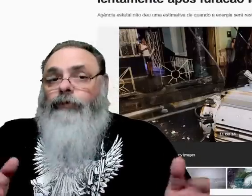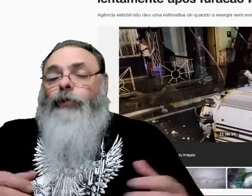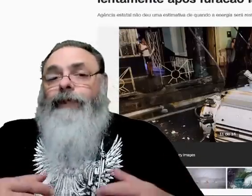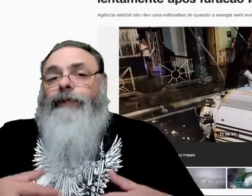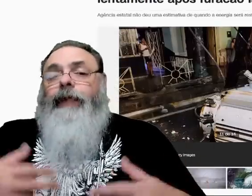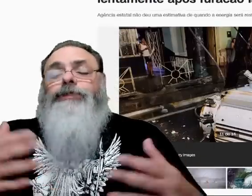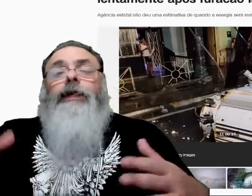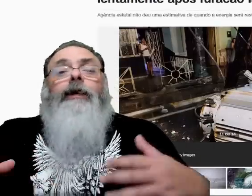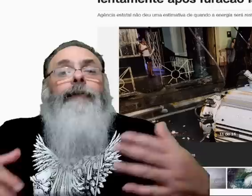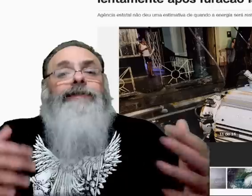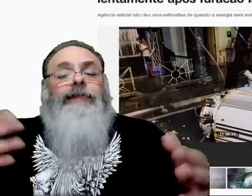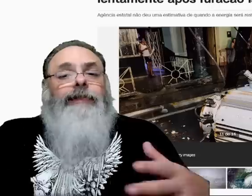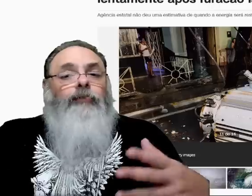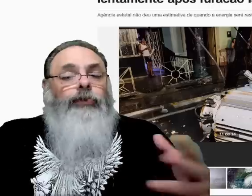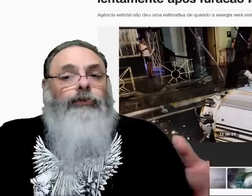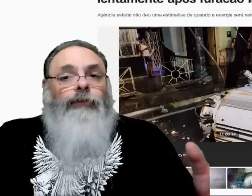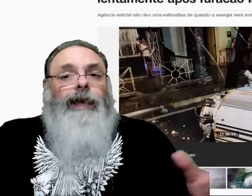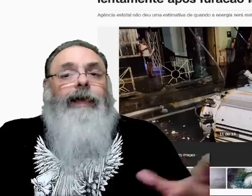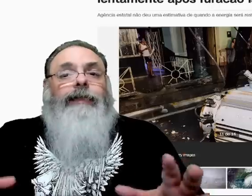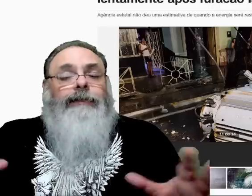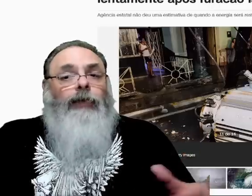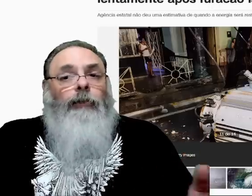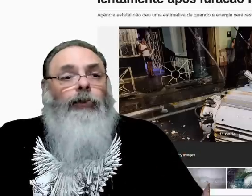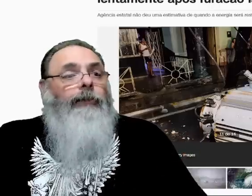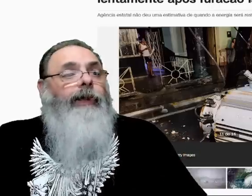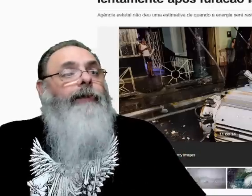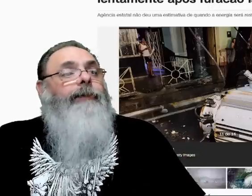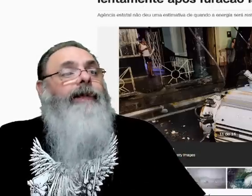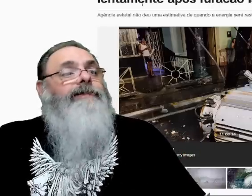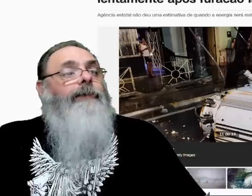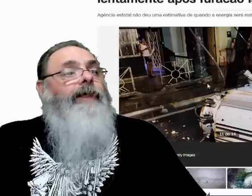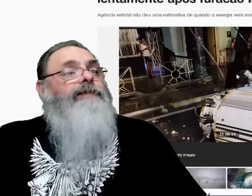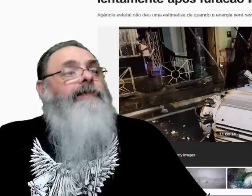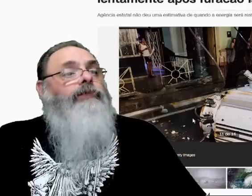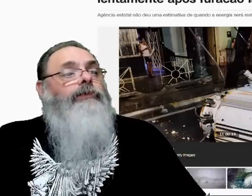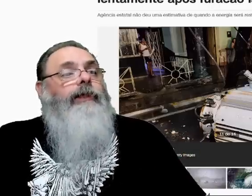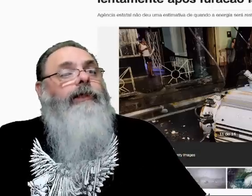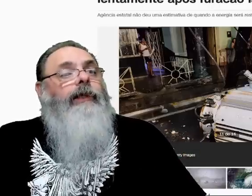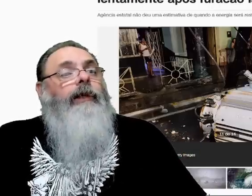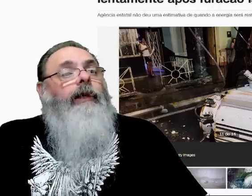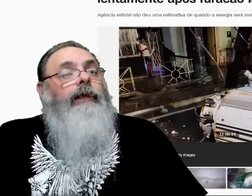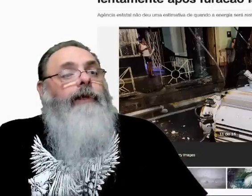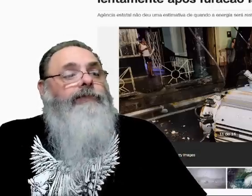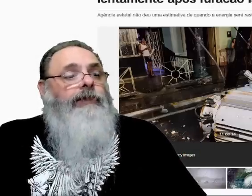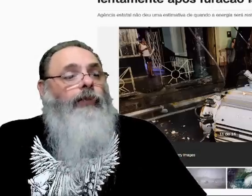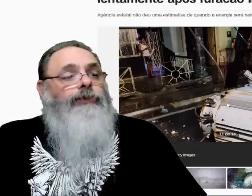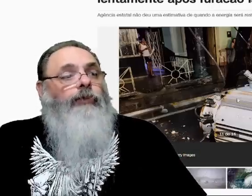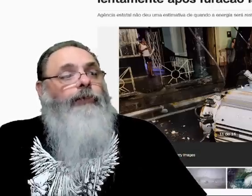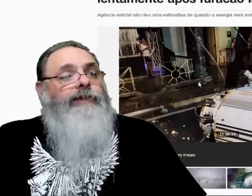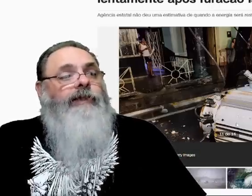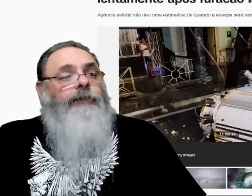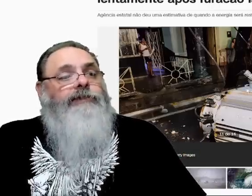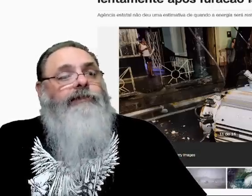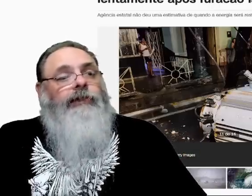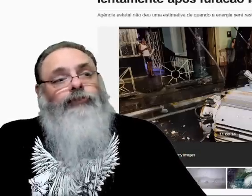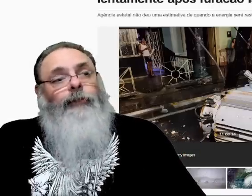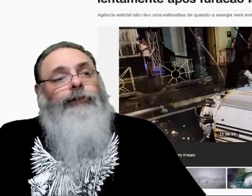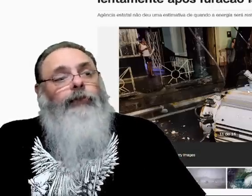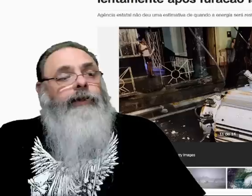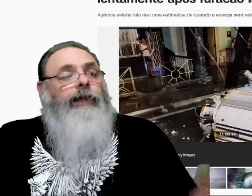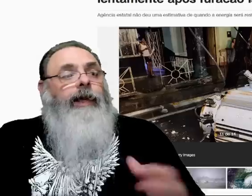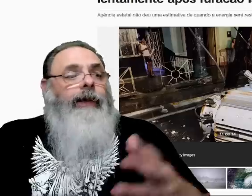já voltaram normalidade mas ainda tem muito lugar que ainda tá com problema para restabelecer isso daí né E aí você tem coisas como por exemplo